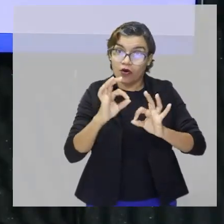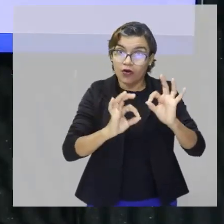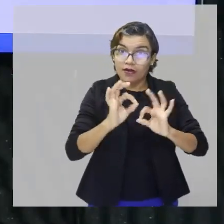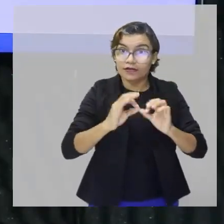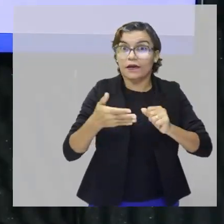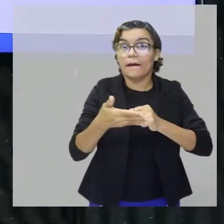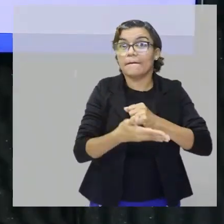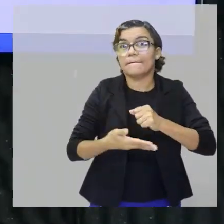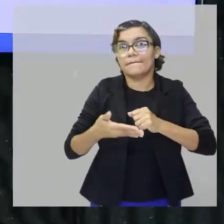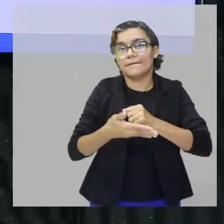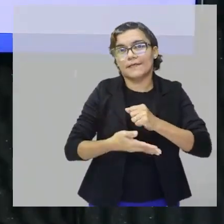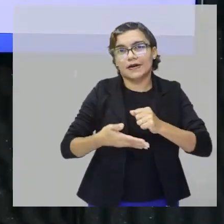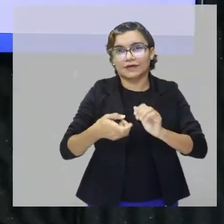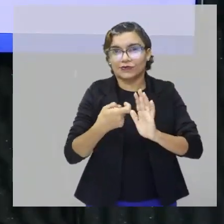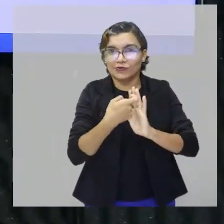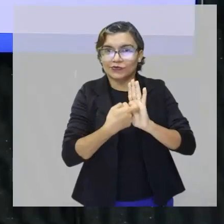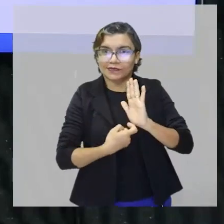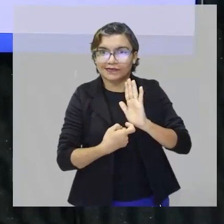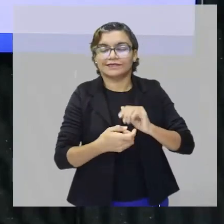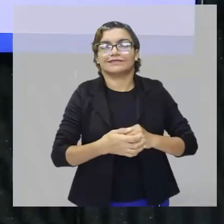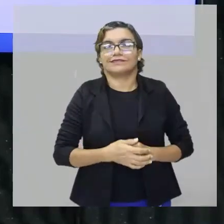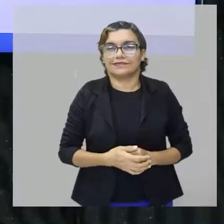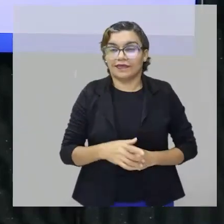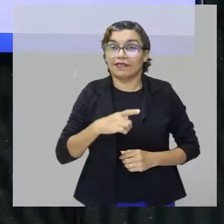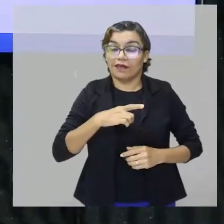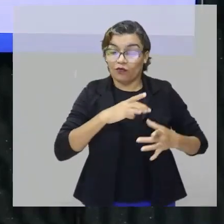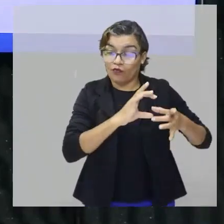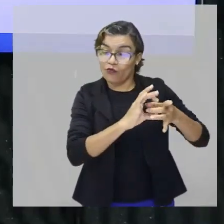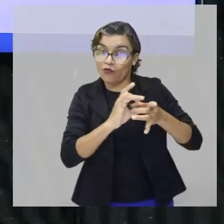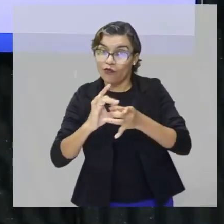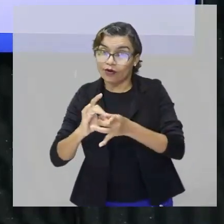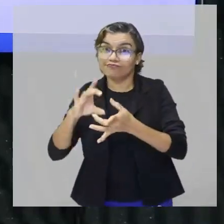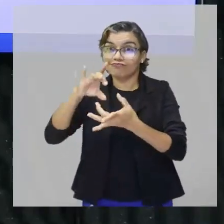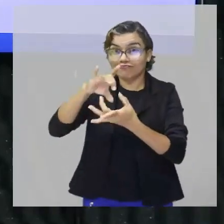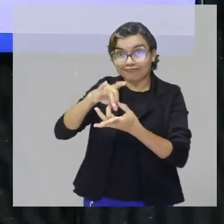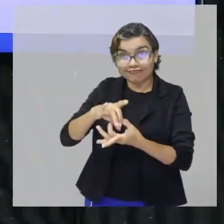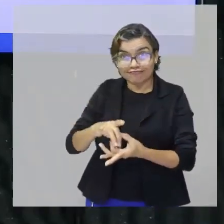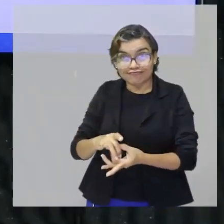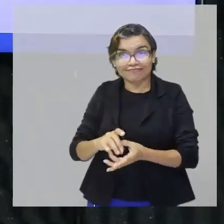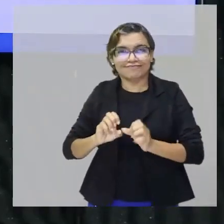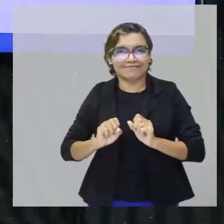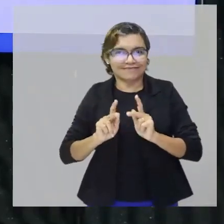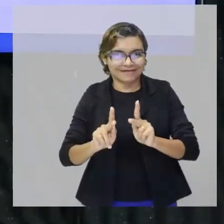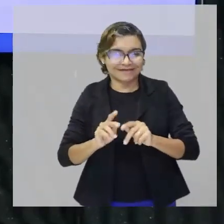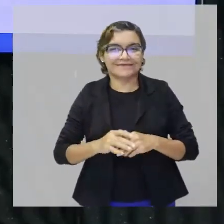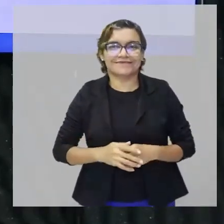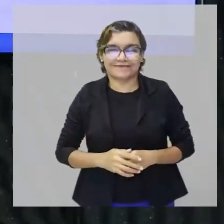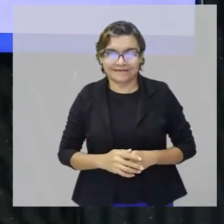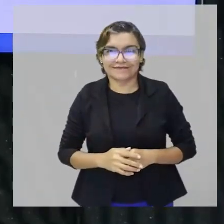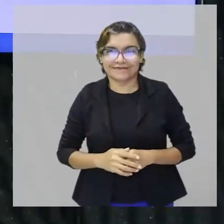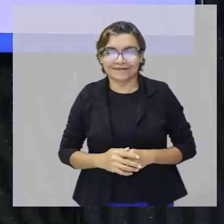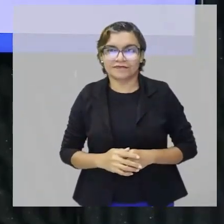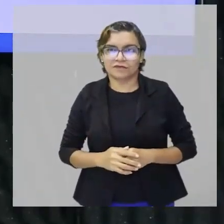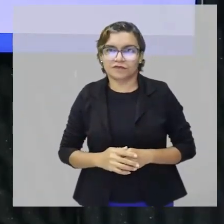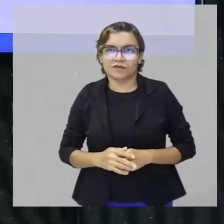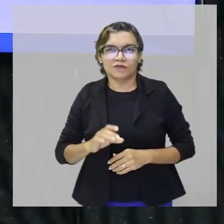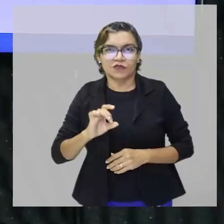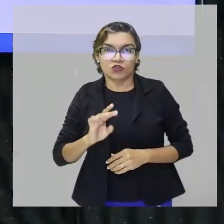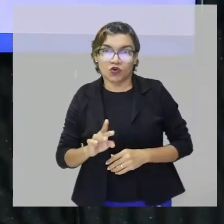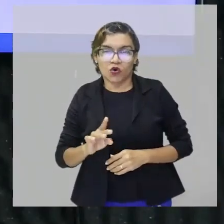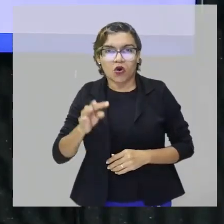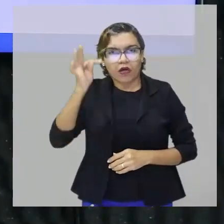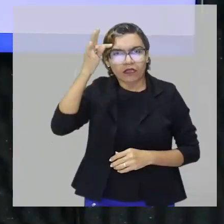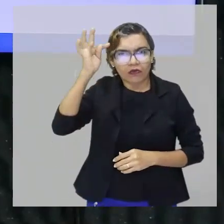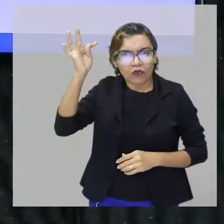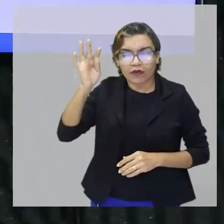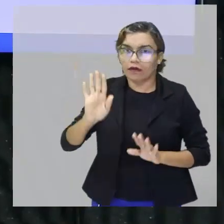texto, né? É que vai deixar o seu texto coerente e o seu texto coeso, certo? Então, nada de ficar apenas na teoria.